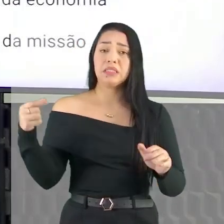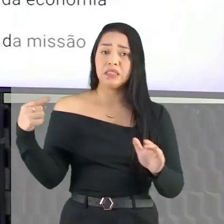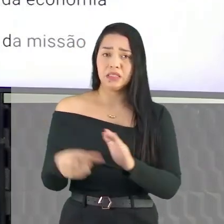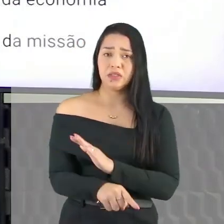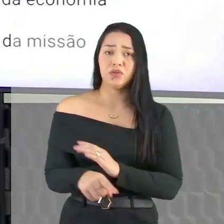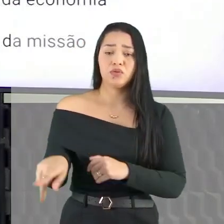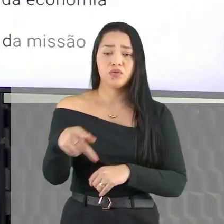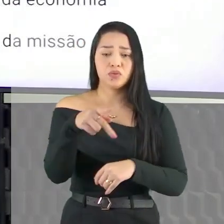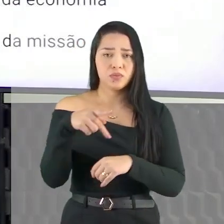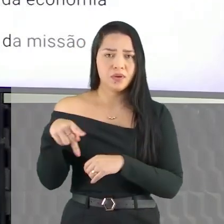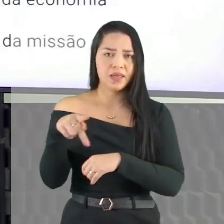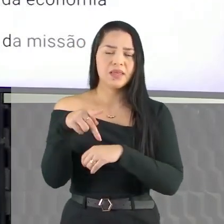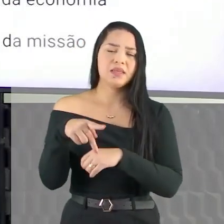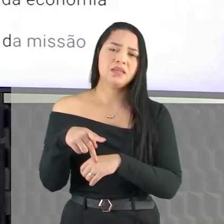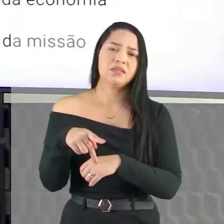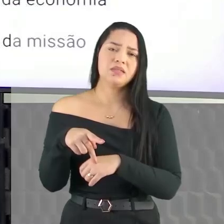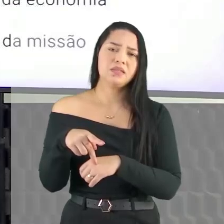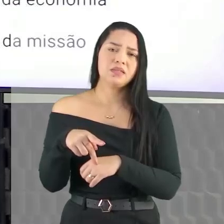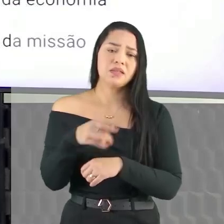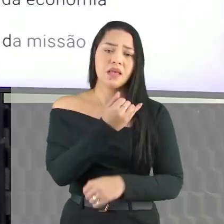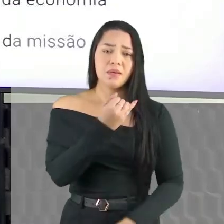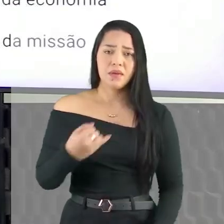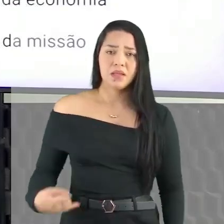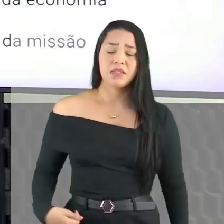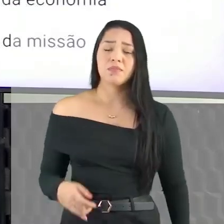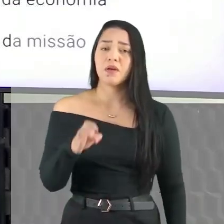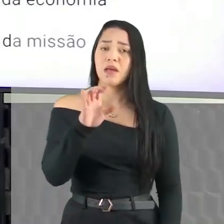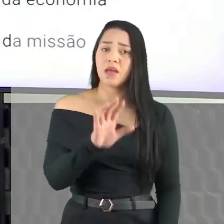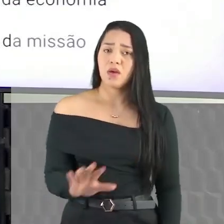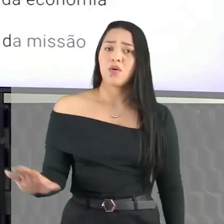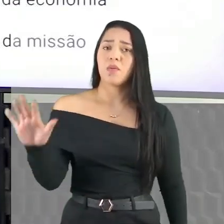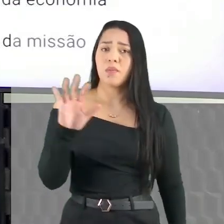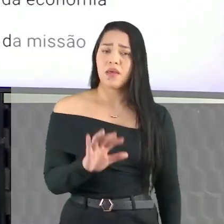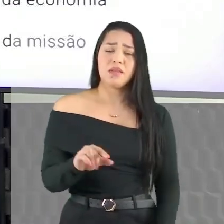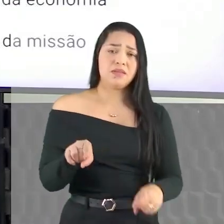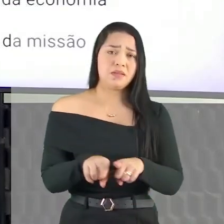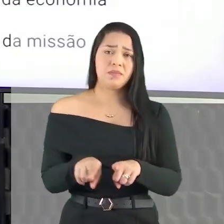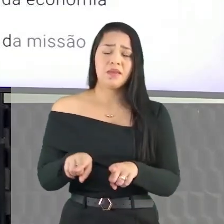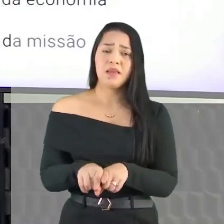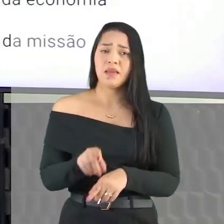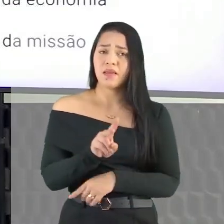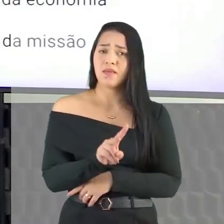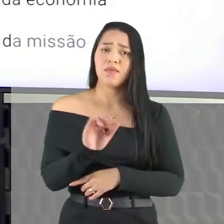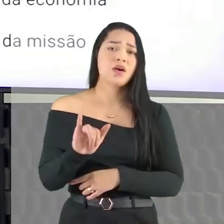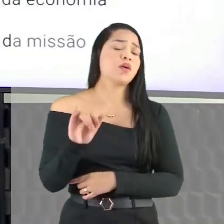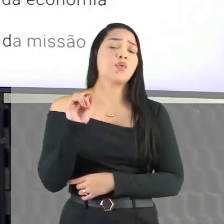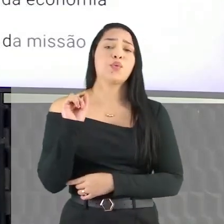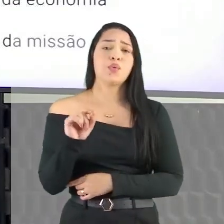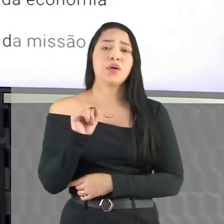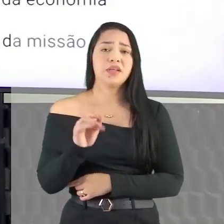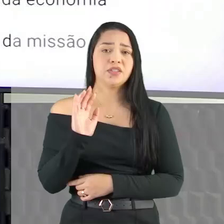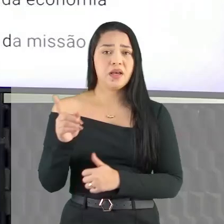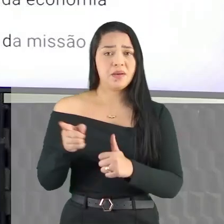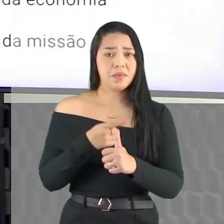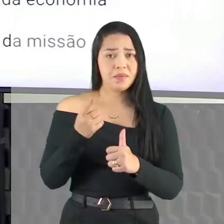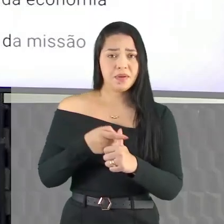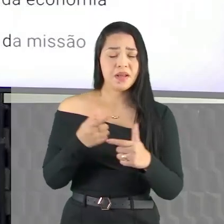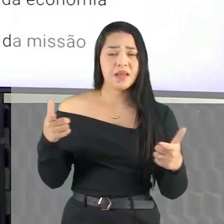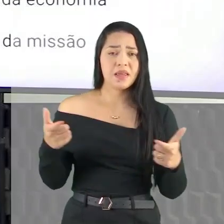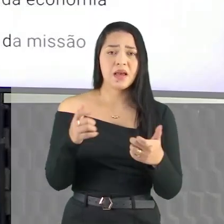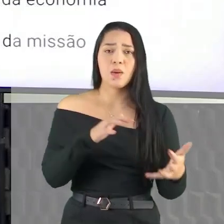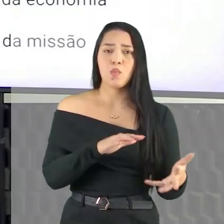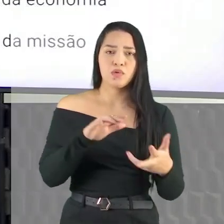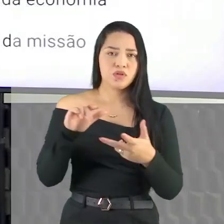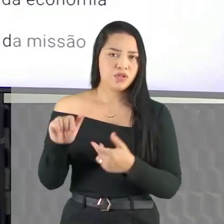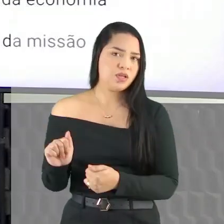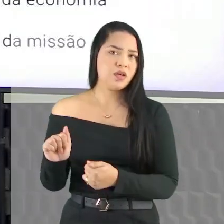dos países, das potências imperialistas europeias. E isso vai ser também um dos pontos lá da Primeira Guerra Mundial. Só